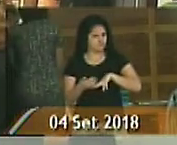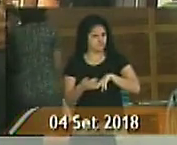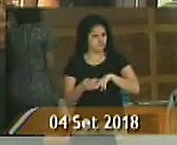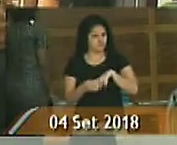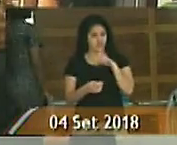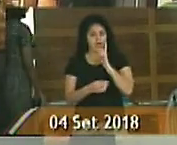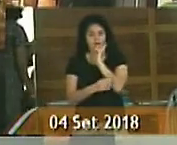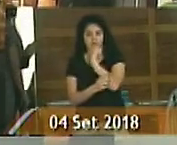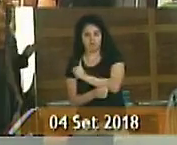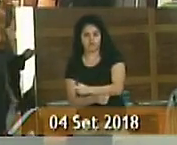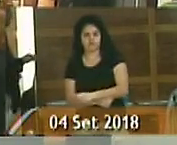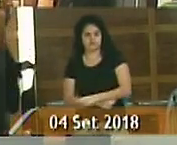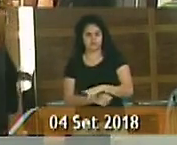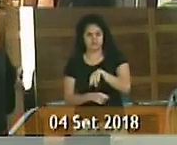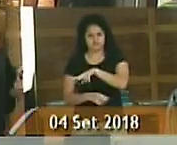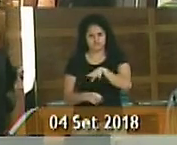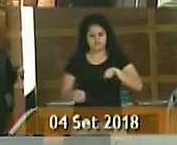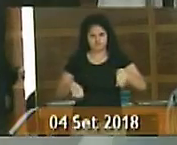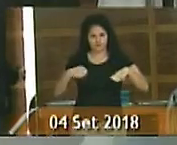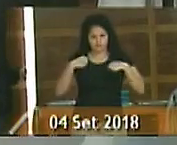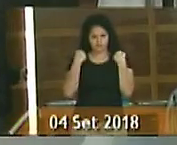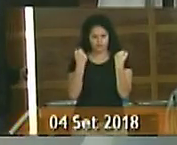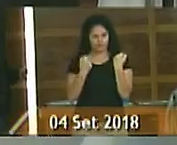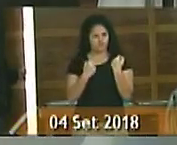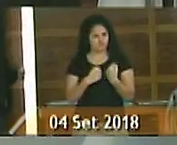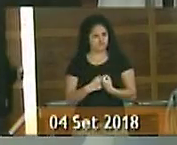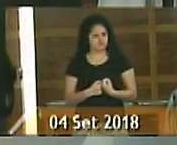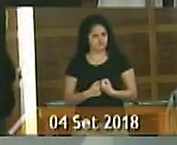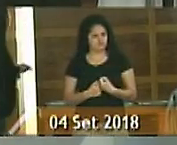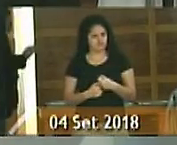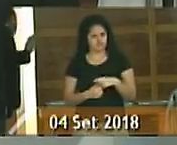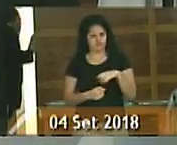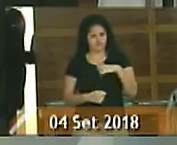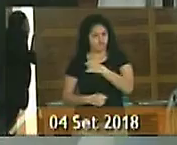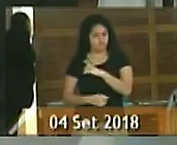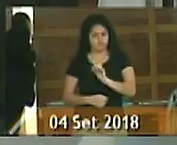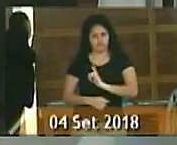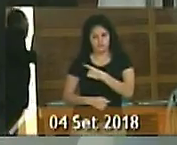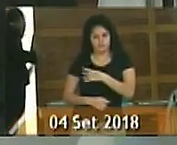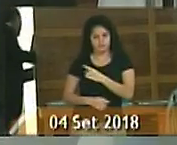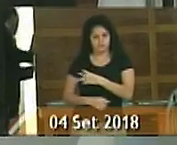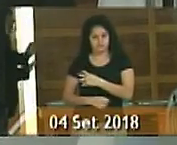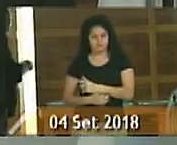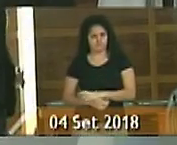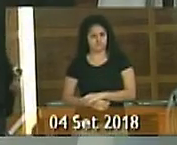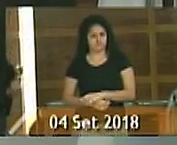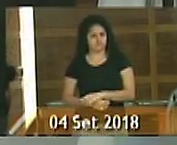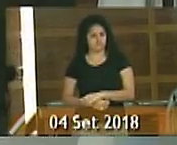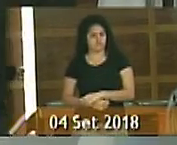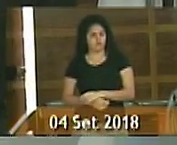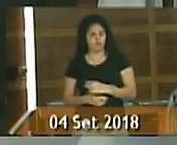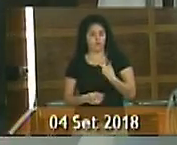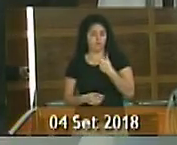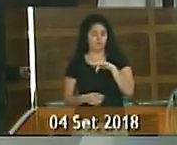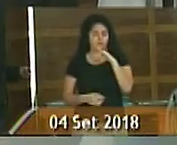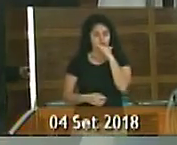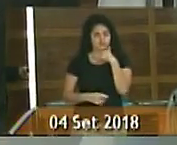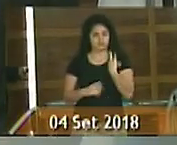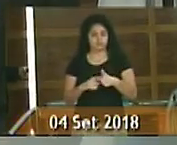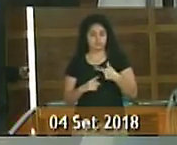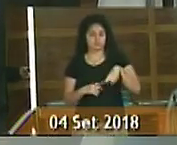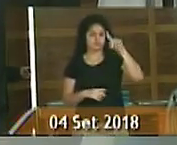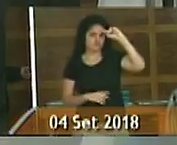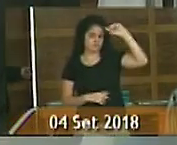ordenei, seja forte e corajoso, não se apavore, nem se desanime, pois o